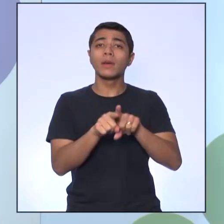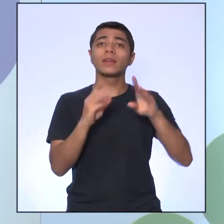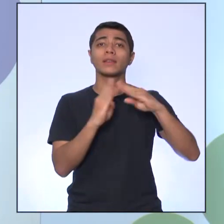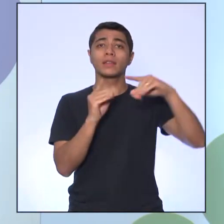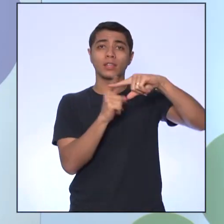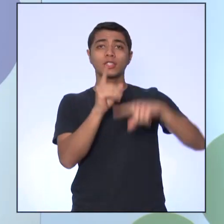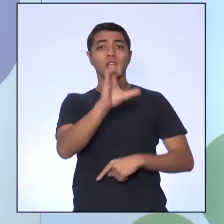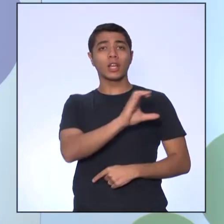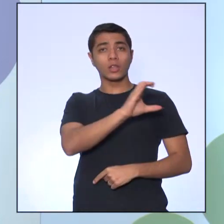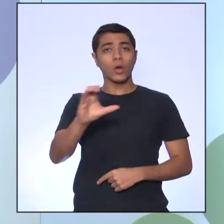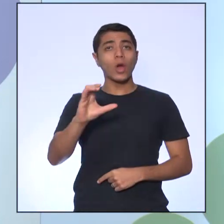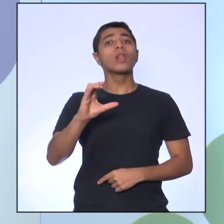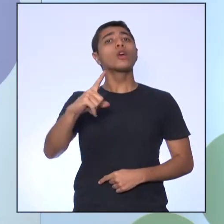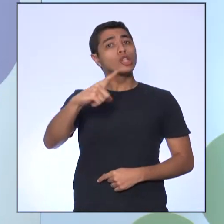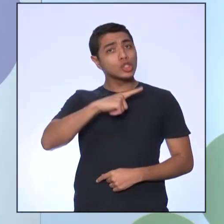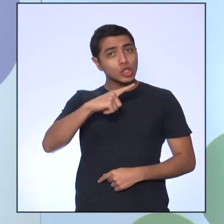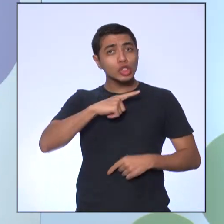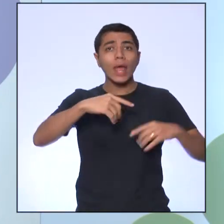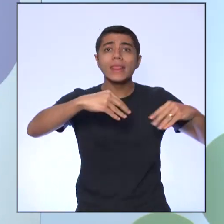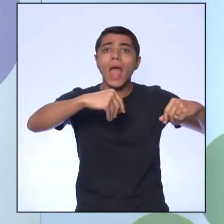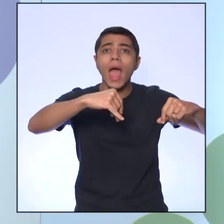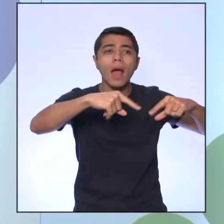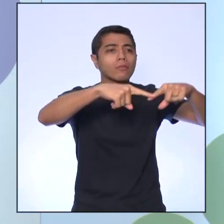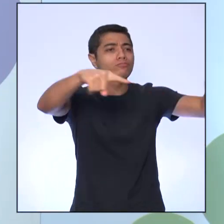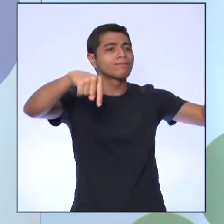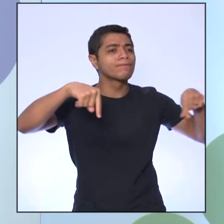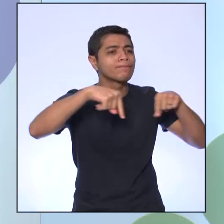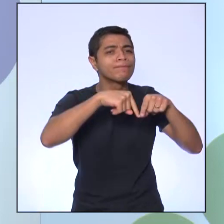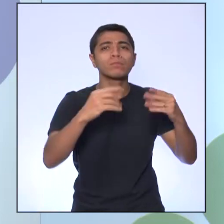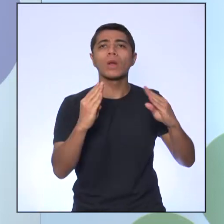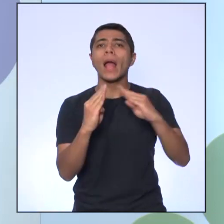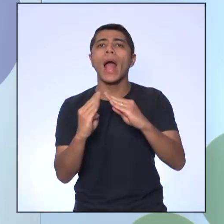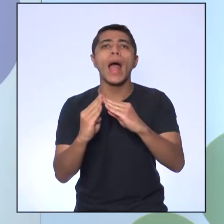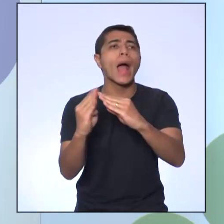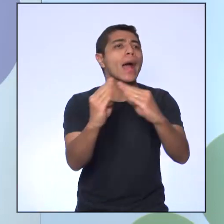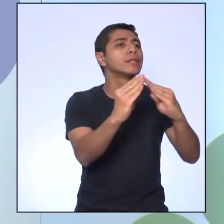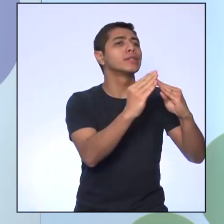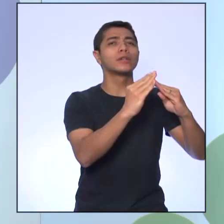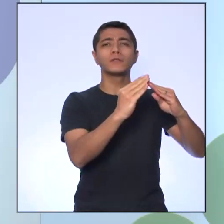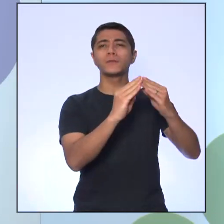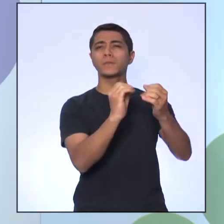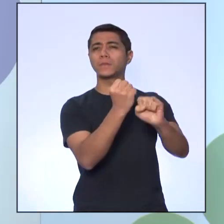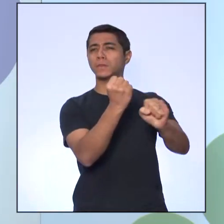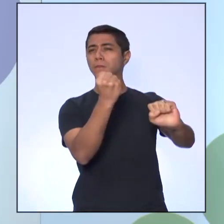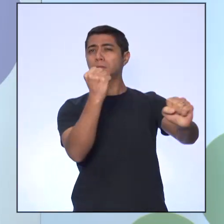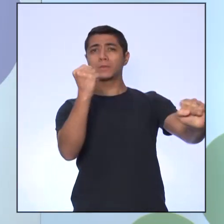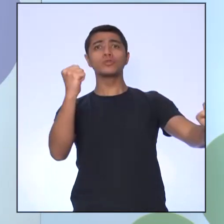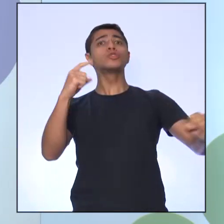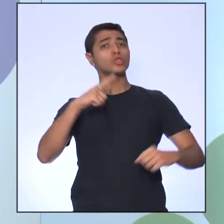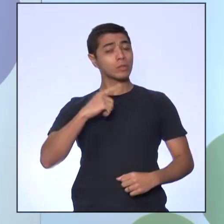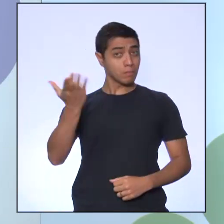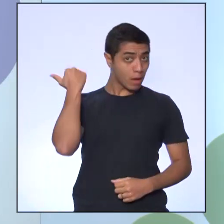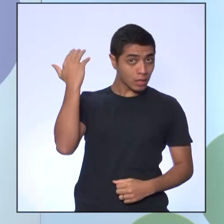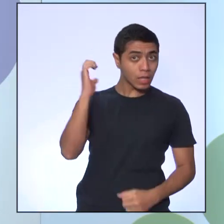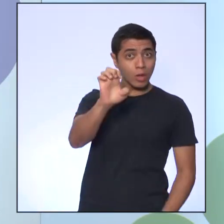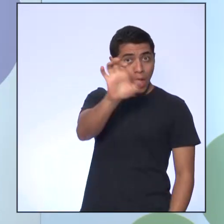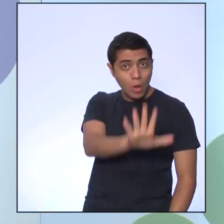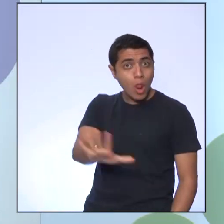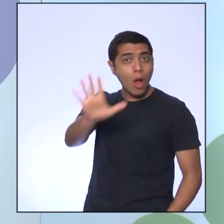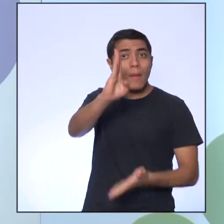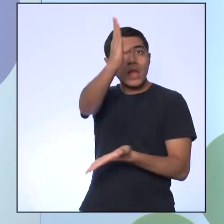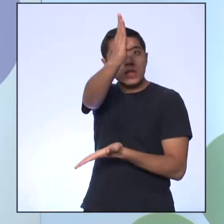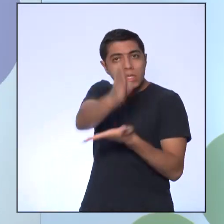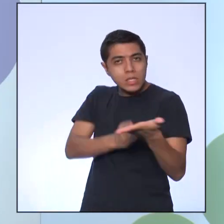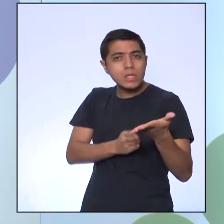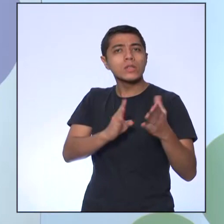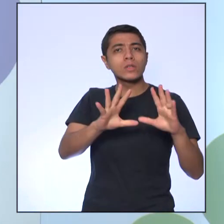Católica era uma instituição muito rica, né? Ela chegou a ter 1/3 das terras de toda a Europa como propriedade. Então, era uma